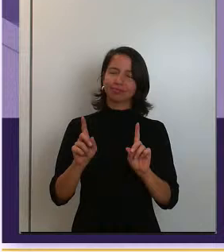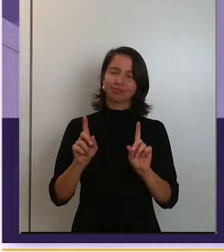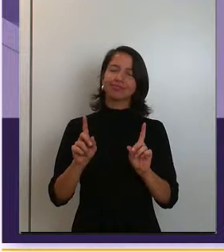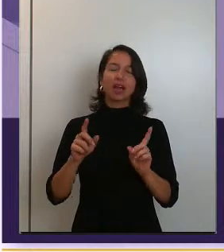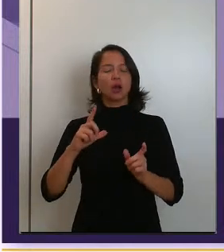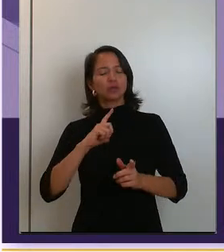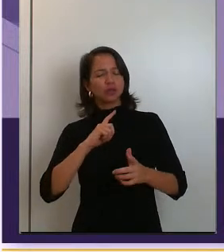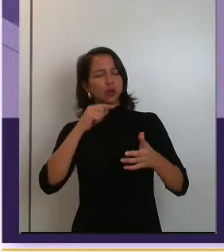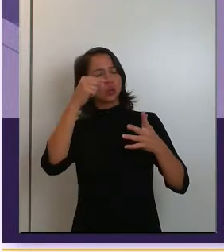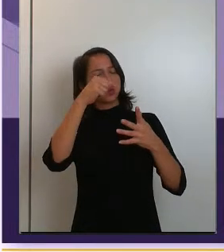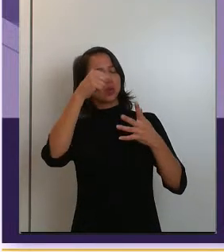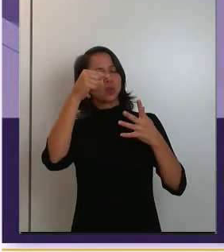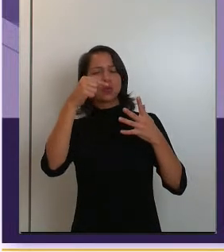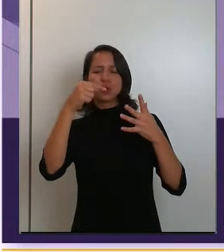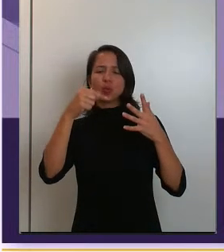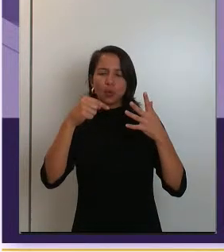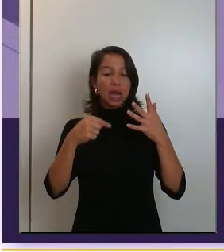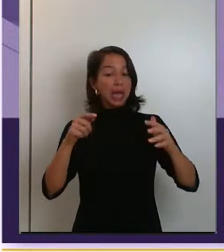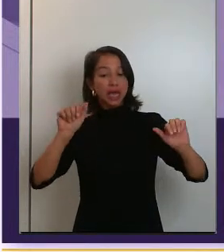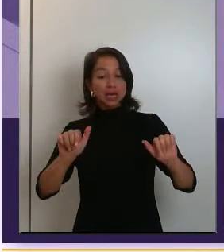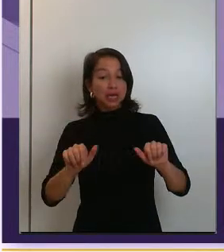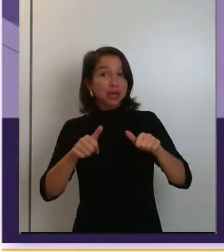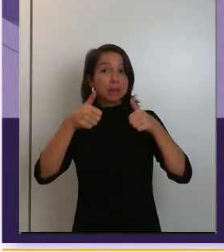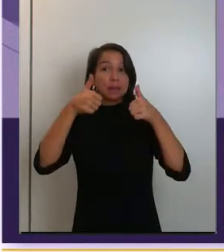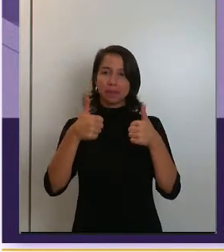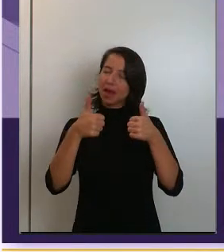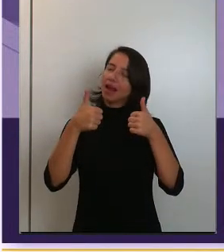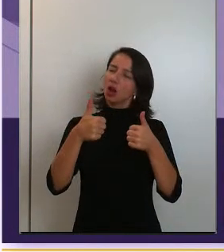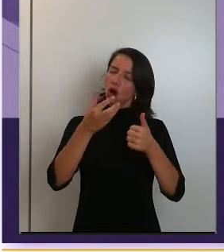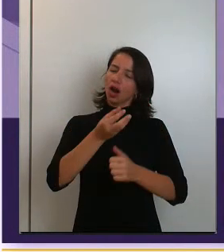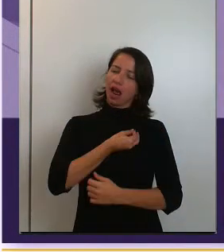que melhorem as condições das gestantes e lactantes e que